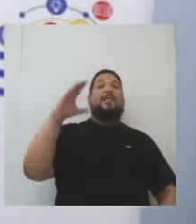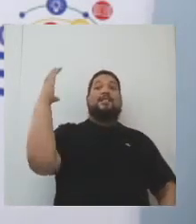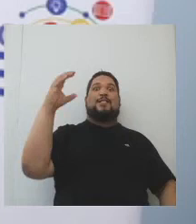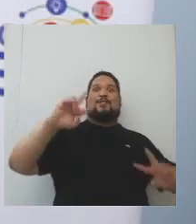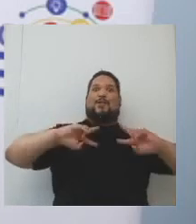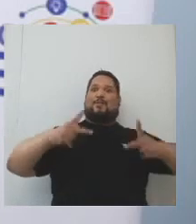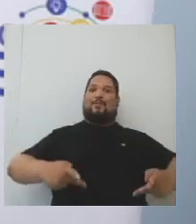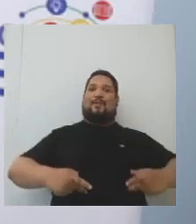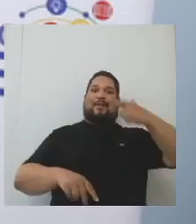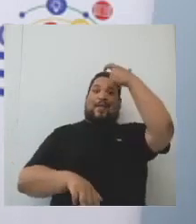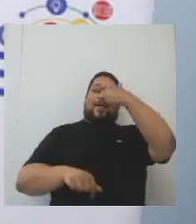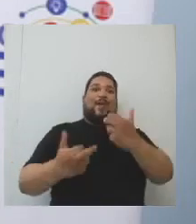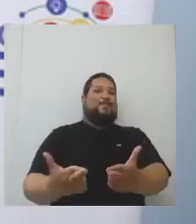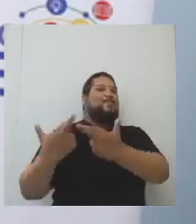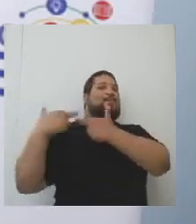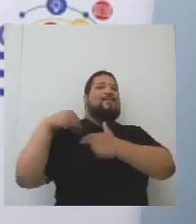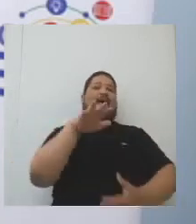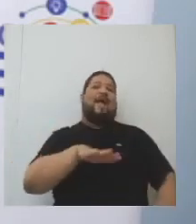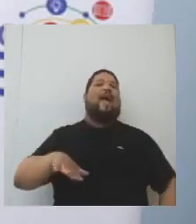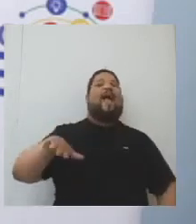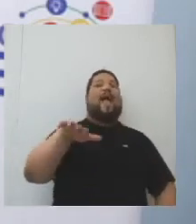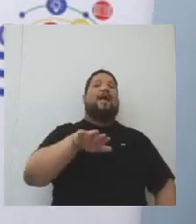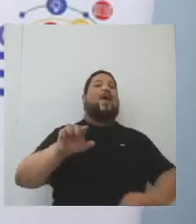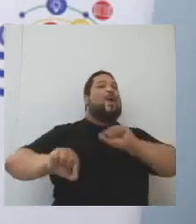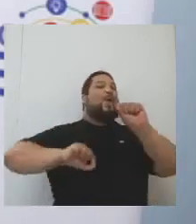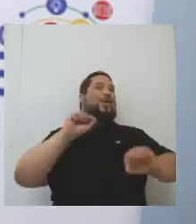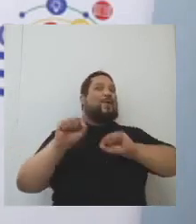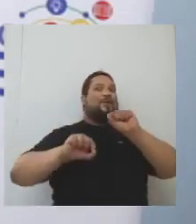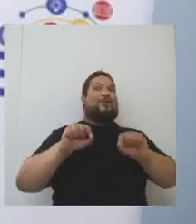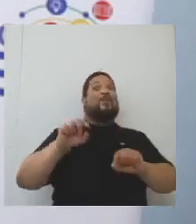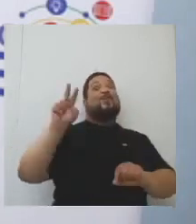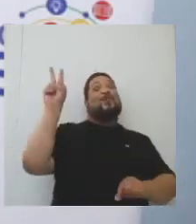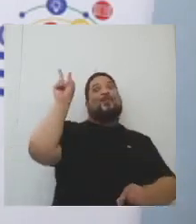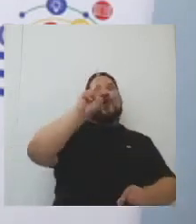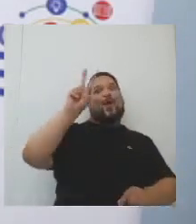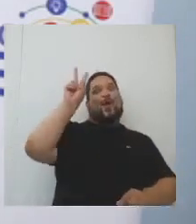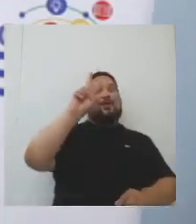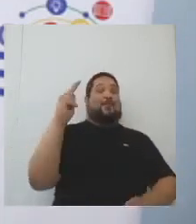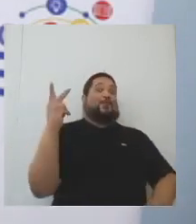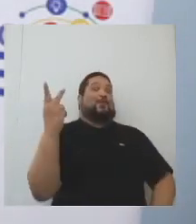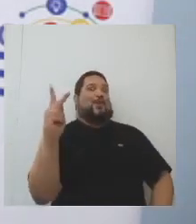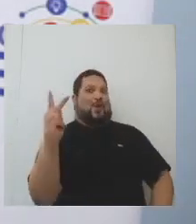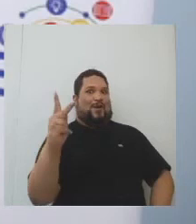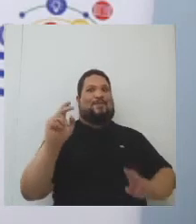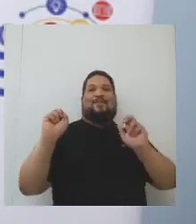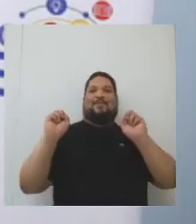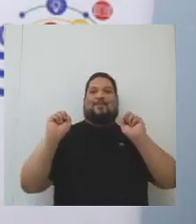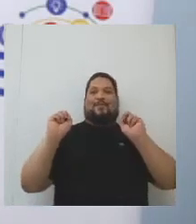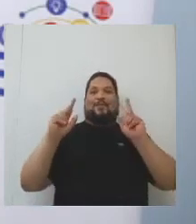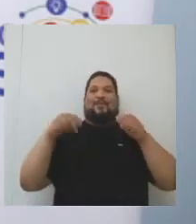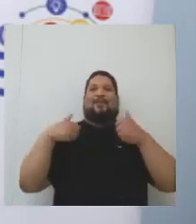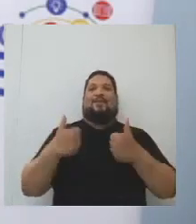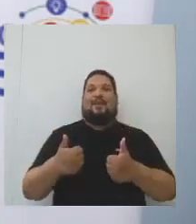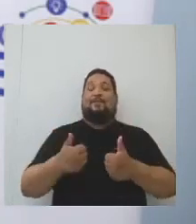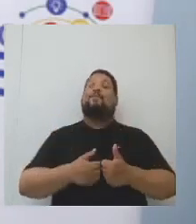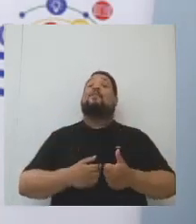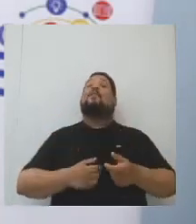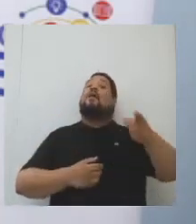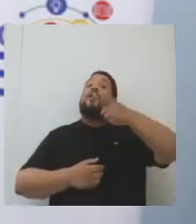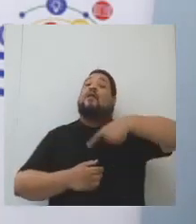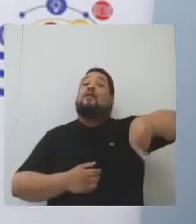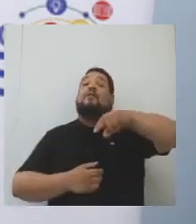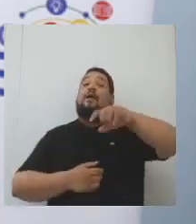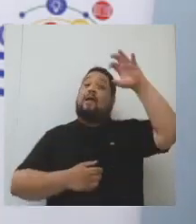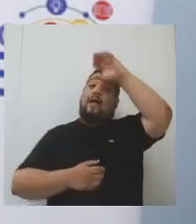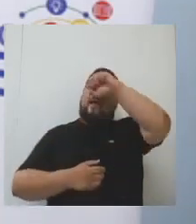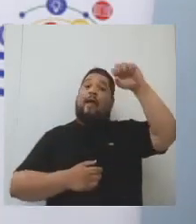estou responsável pela parte de ensinar para vocês a parte de história, tá certo? Hoje nós iremos estudar